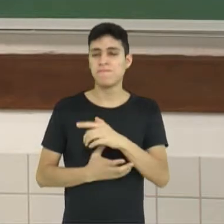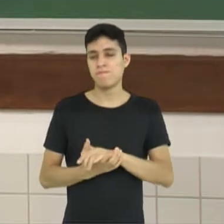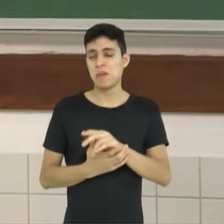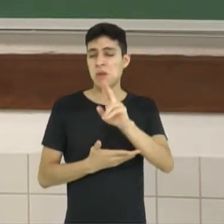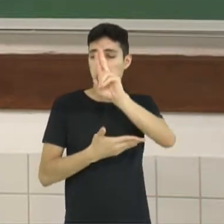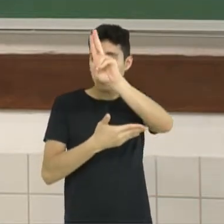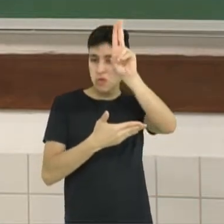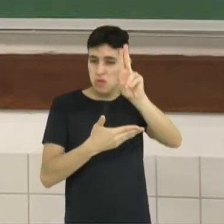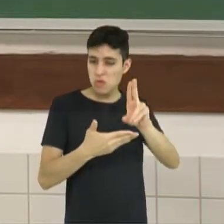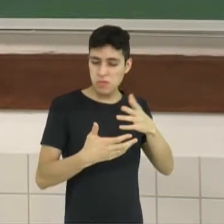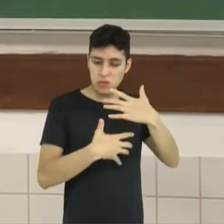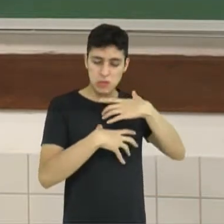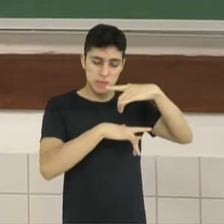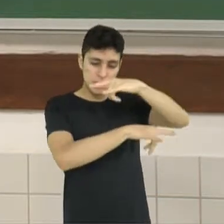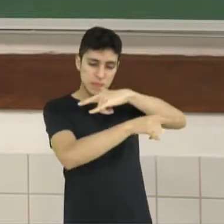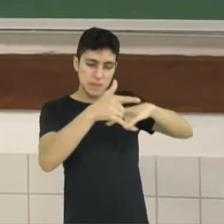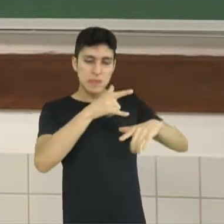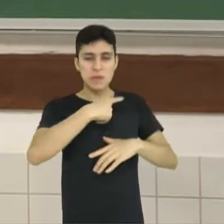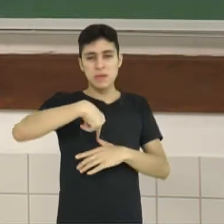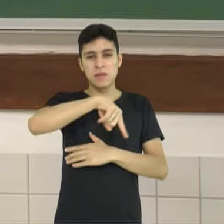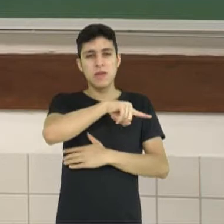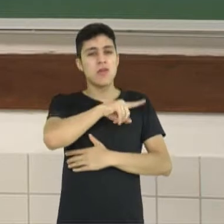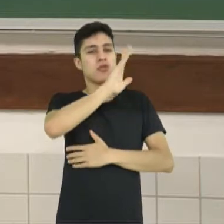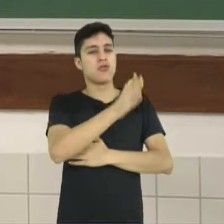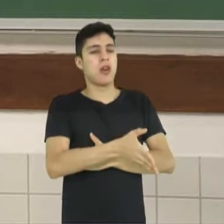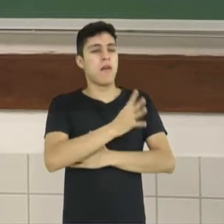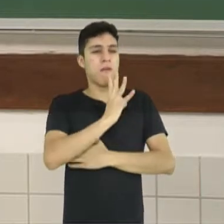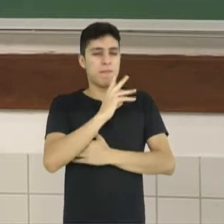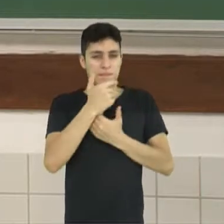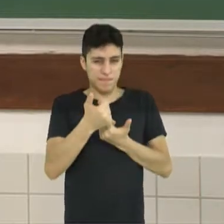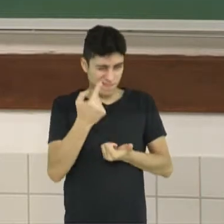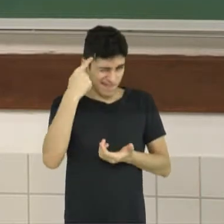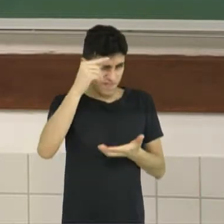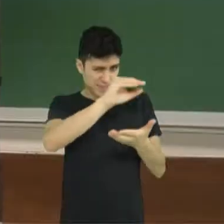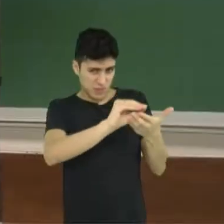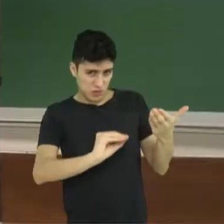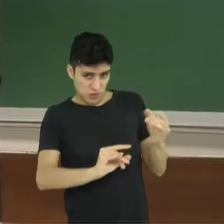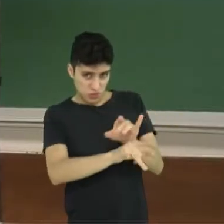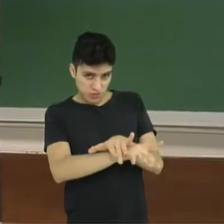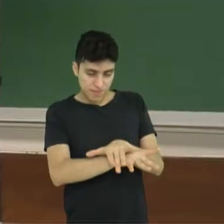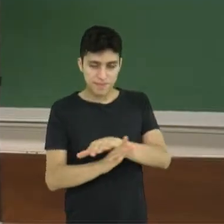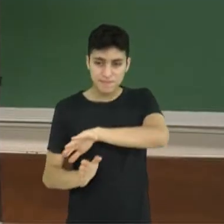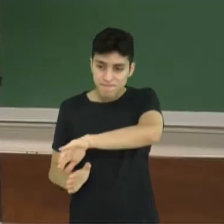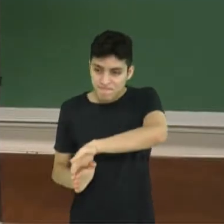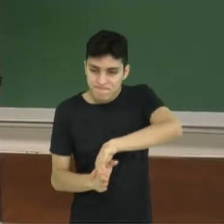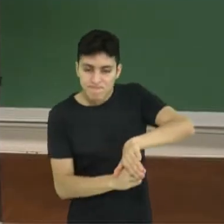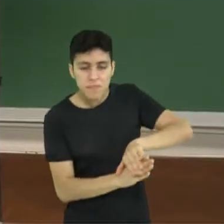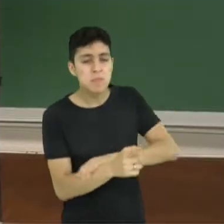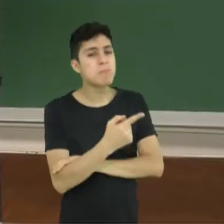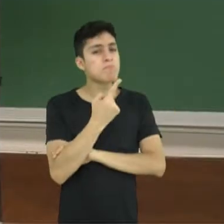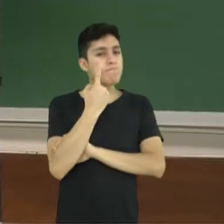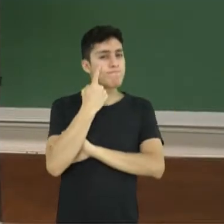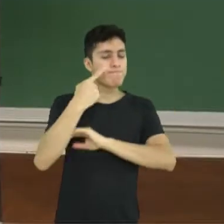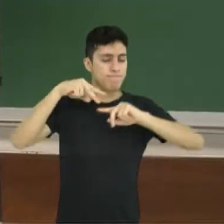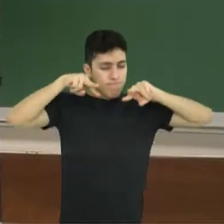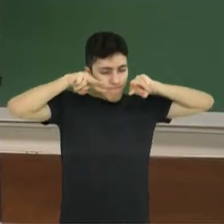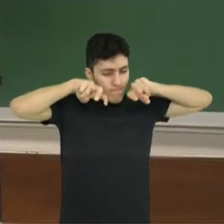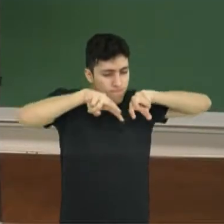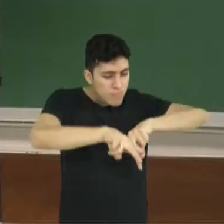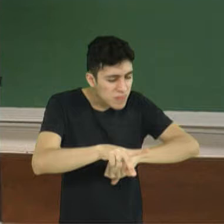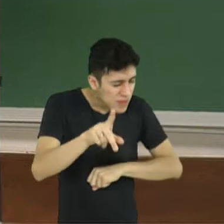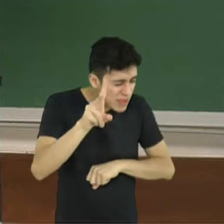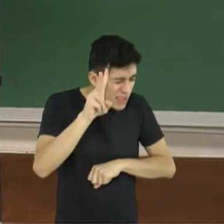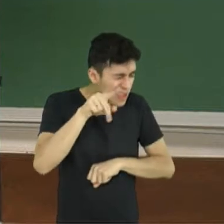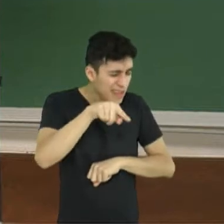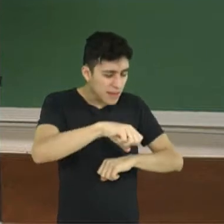As marionetes que a gente tanto conhece. Anotaram isso? Então a gente vai buscar um pouquinho na história. Vamos lá no Tang Long